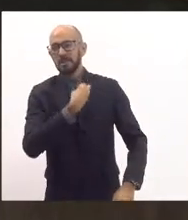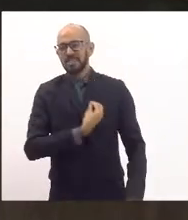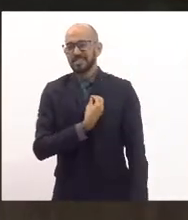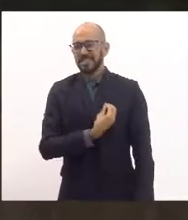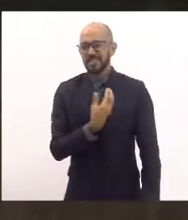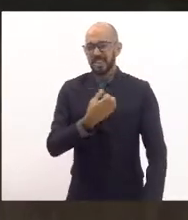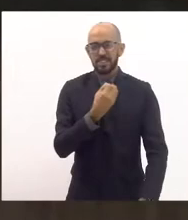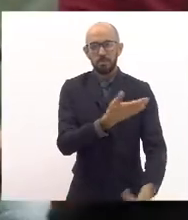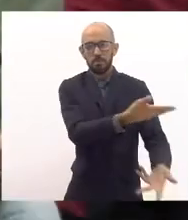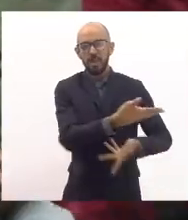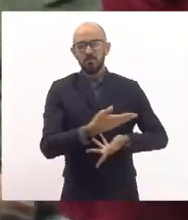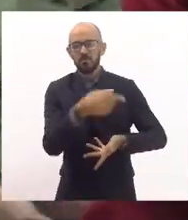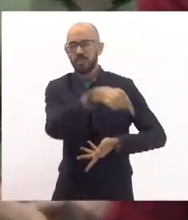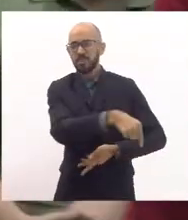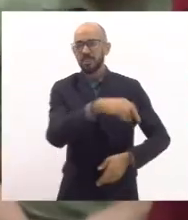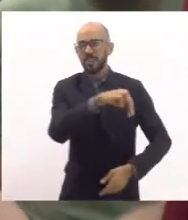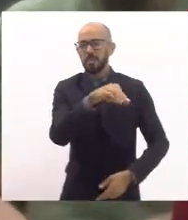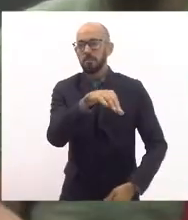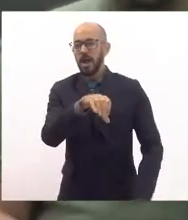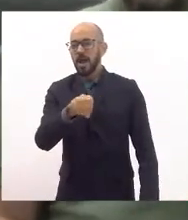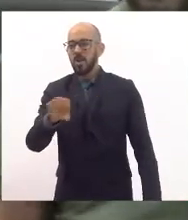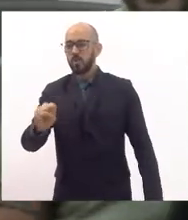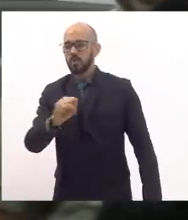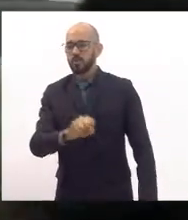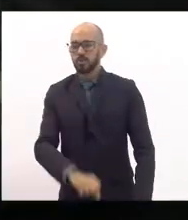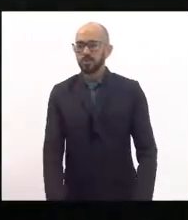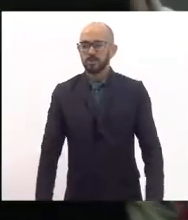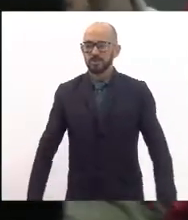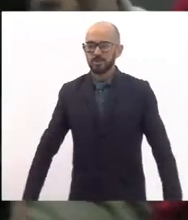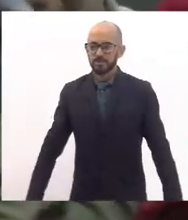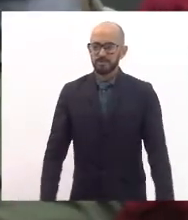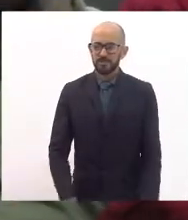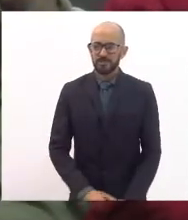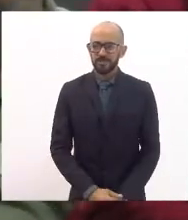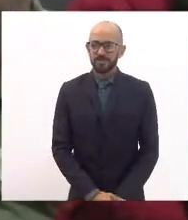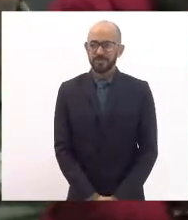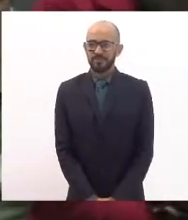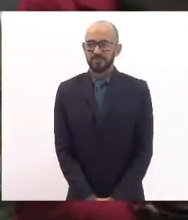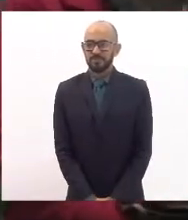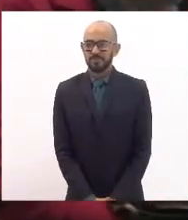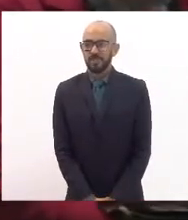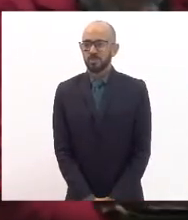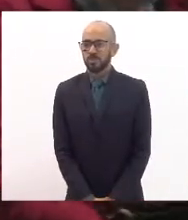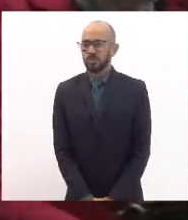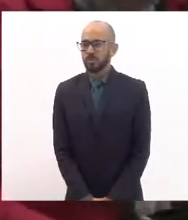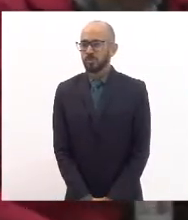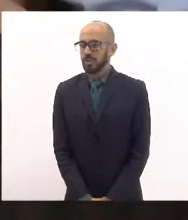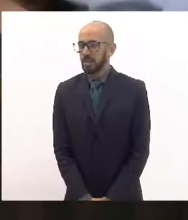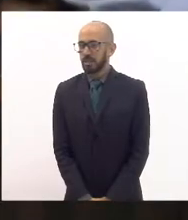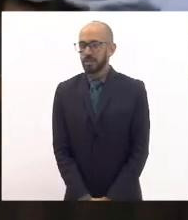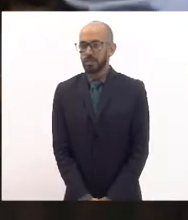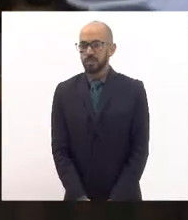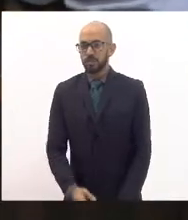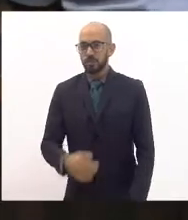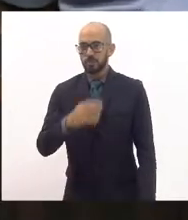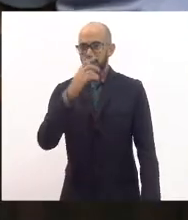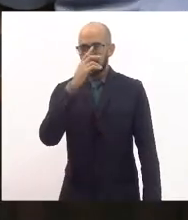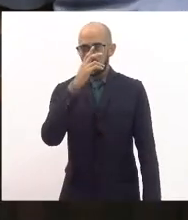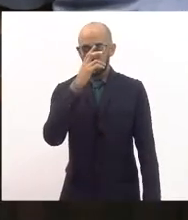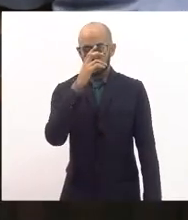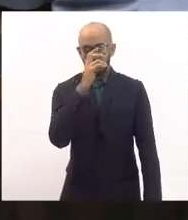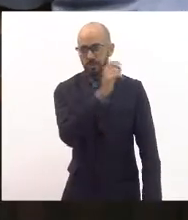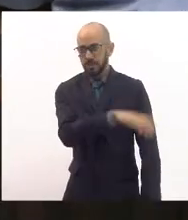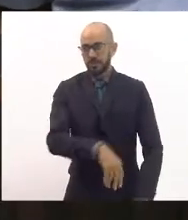seja bem-vindo Marcos Olá seja bem-vindo Marcos e eu queria aproveitar